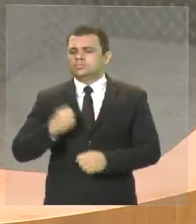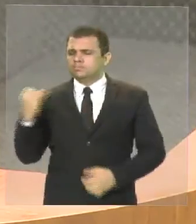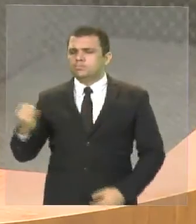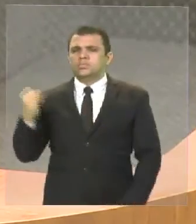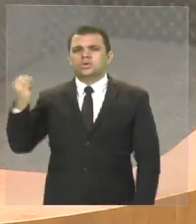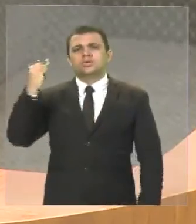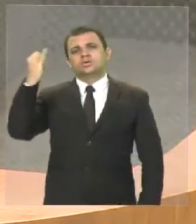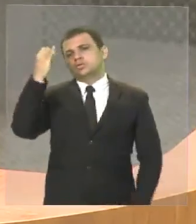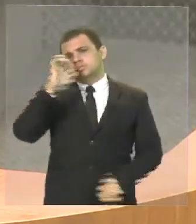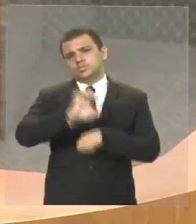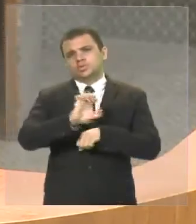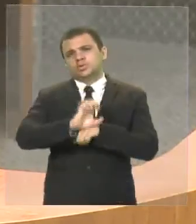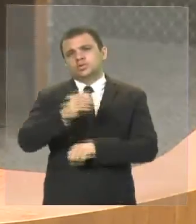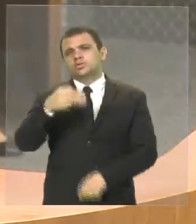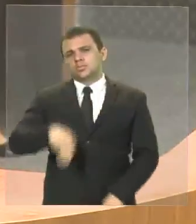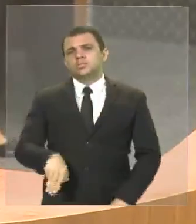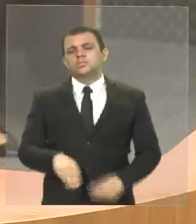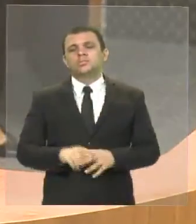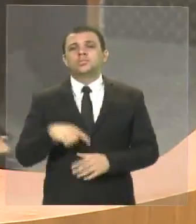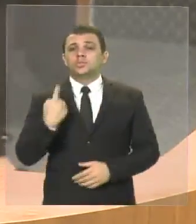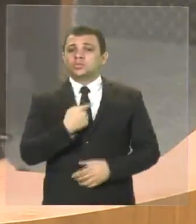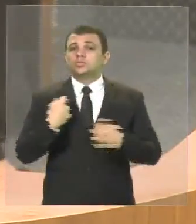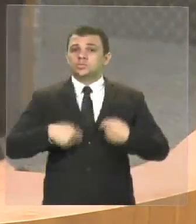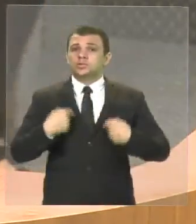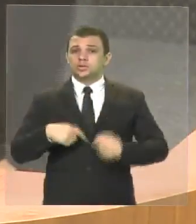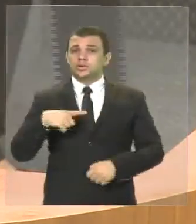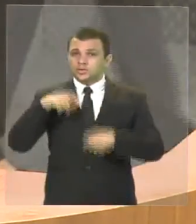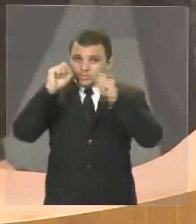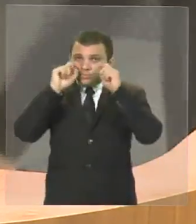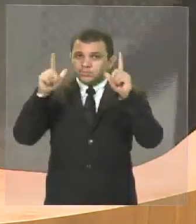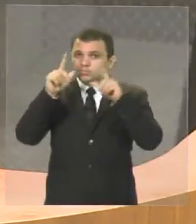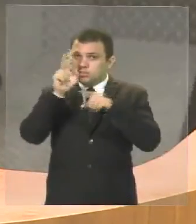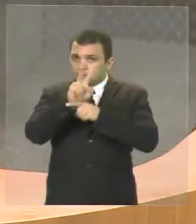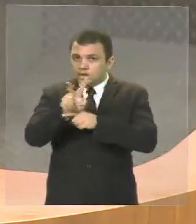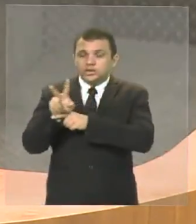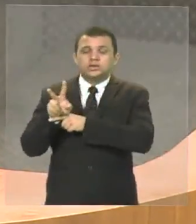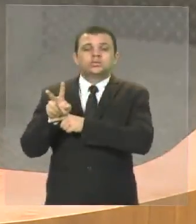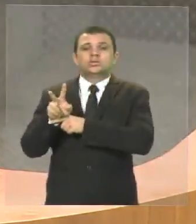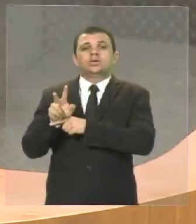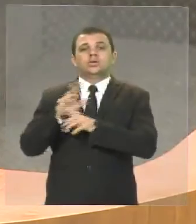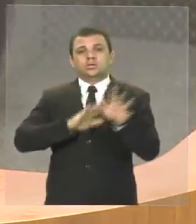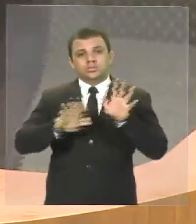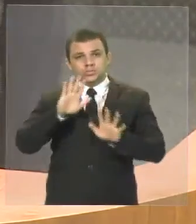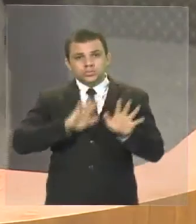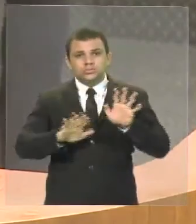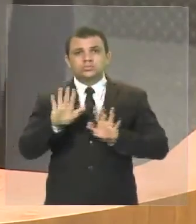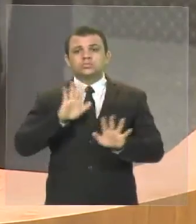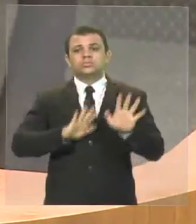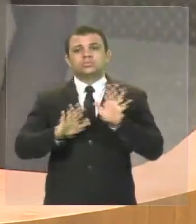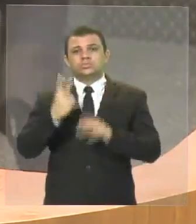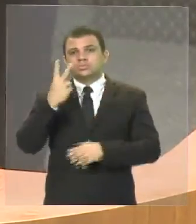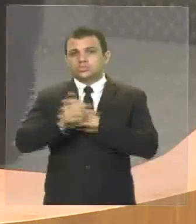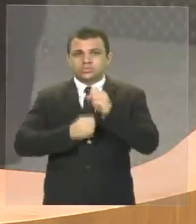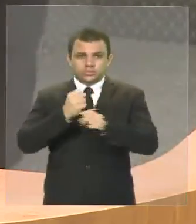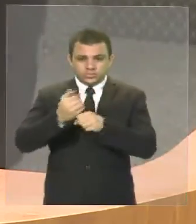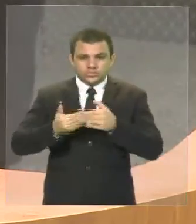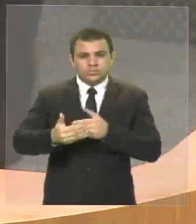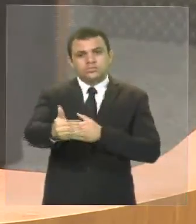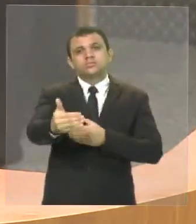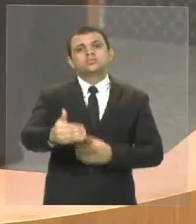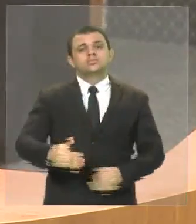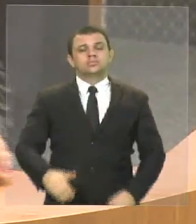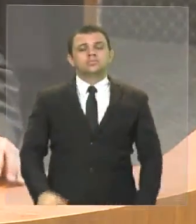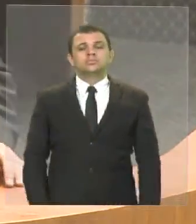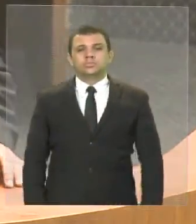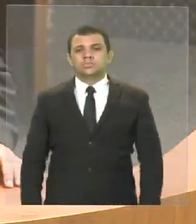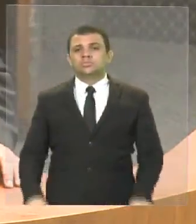Estado do Maranhão. Que tenhamos um olhar atento, um olhar cuidadoso para os próximos 2 anos.